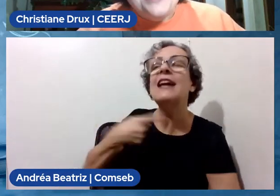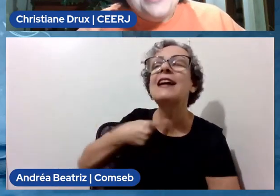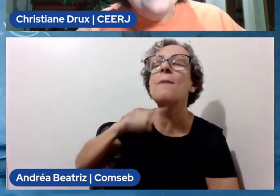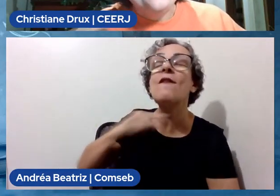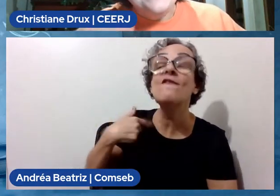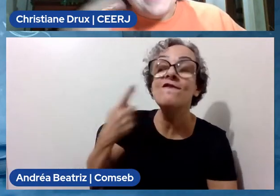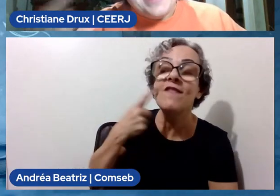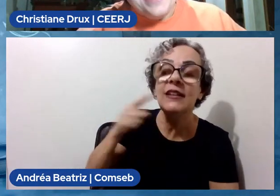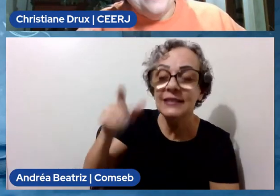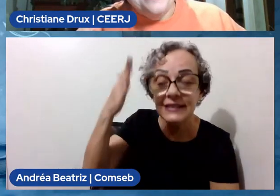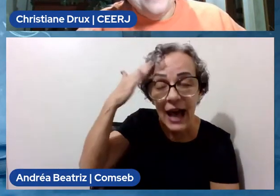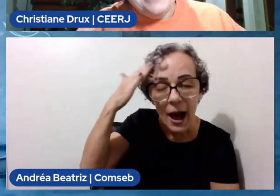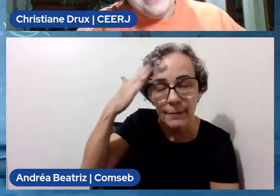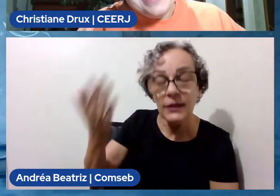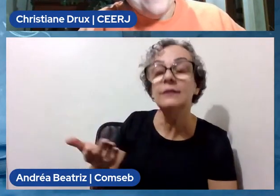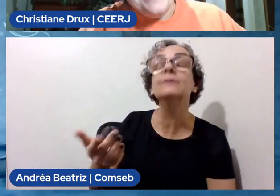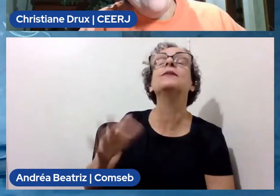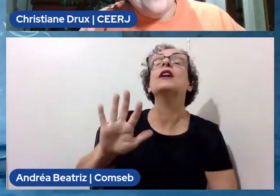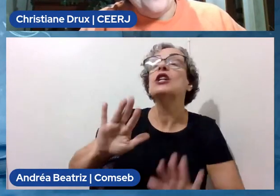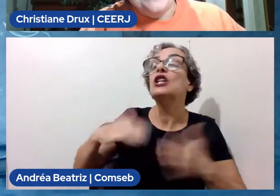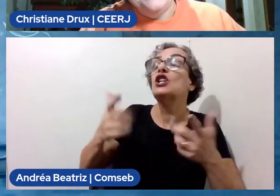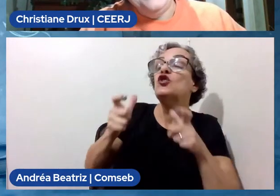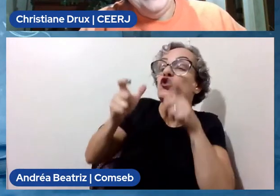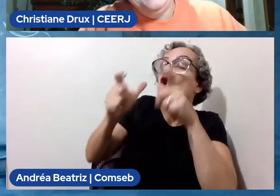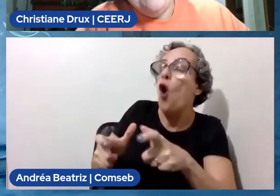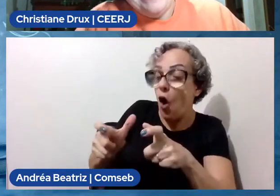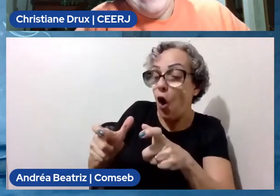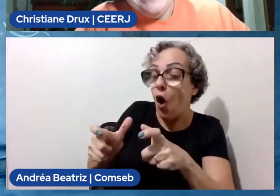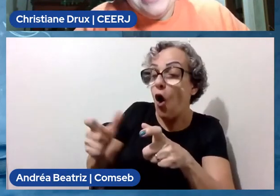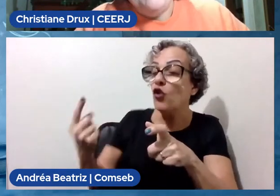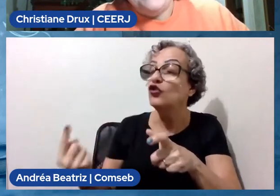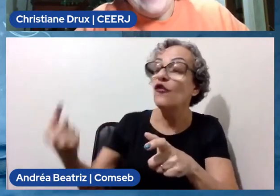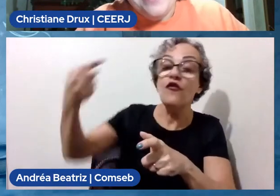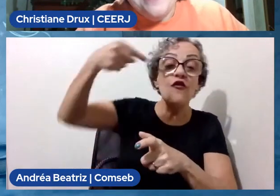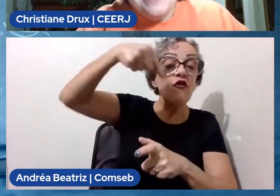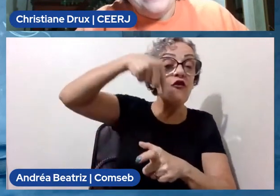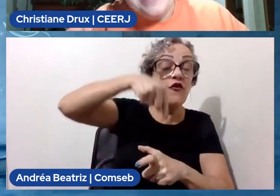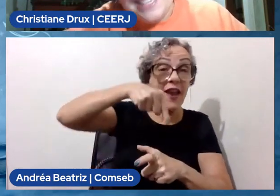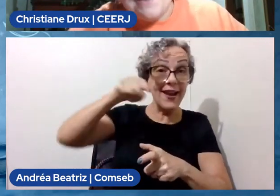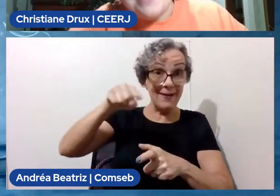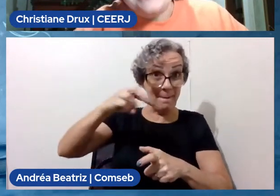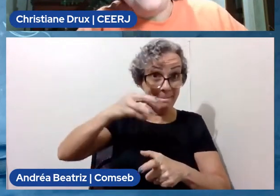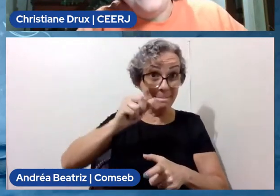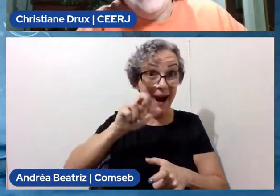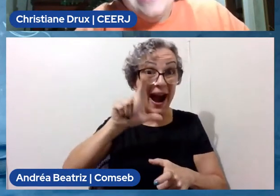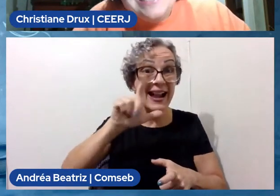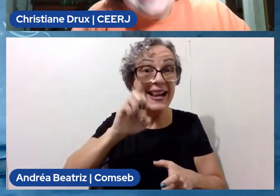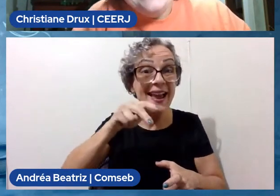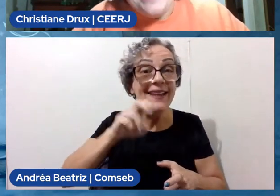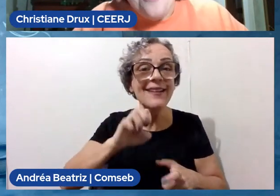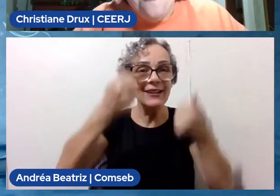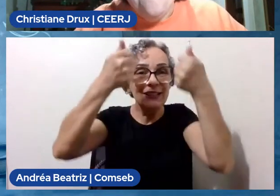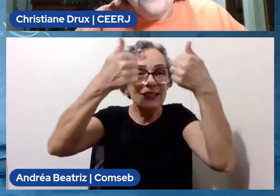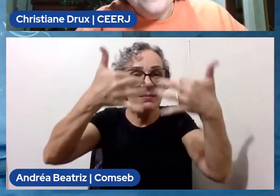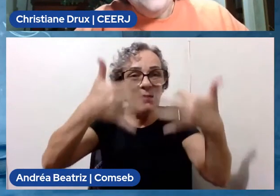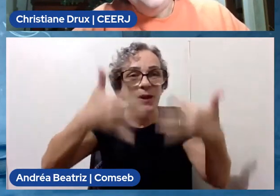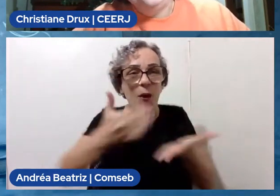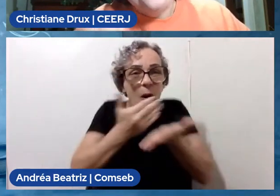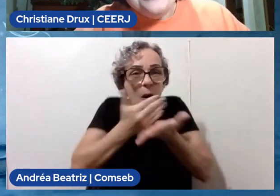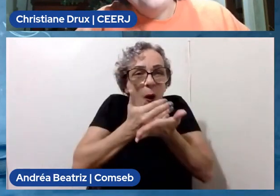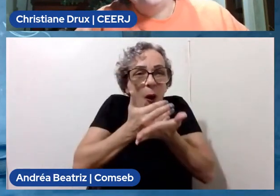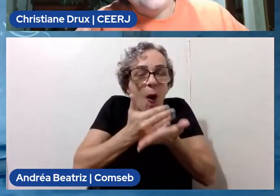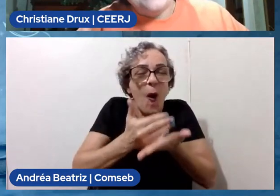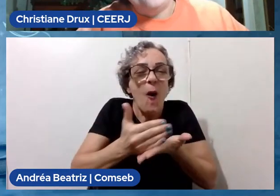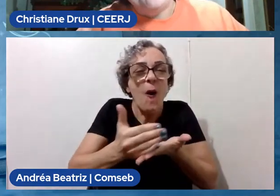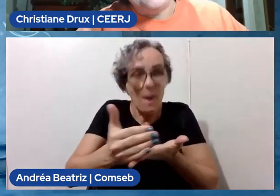De onde vieram, exatamente por conta da Marlene ter explicado, né, desse processo inicial,